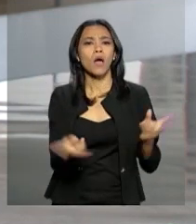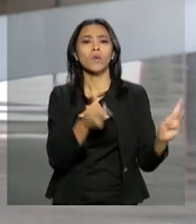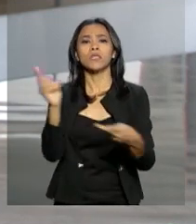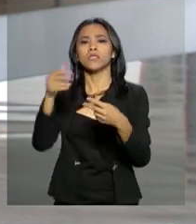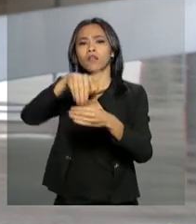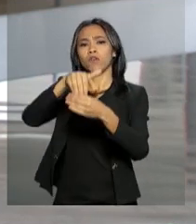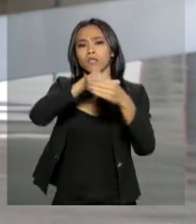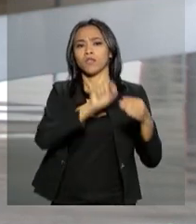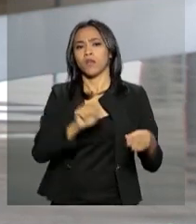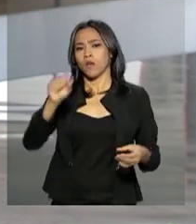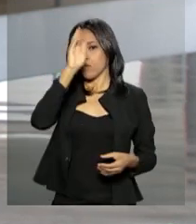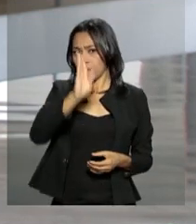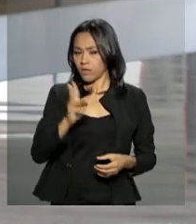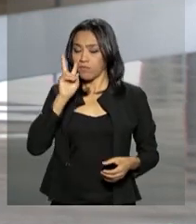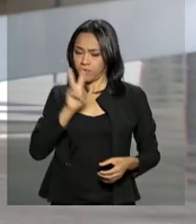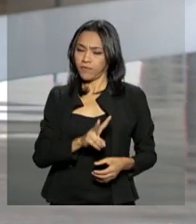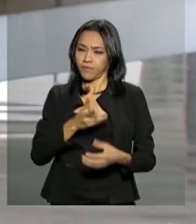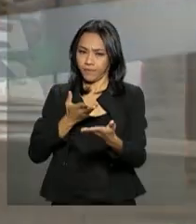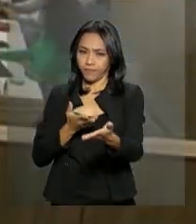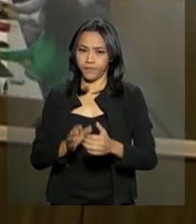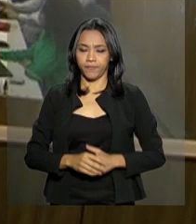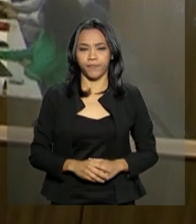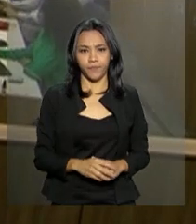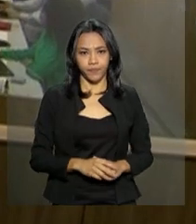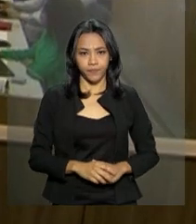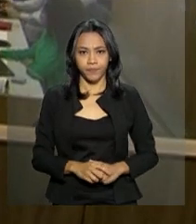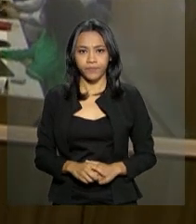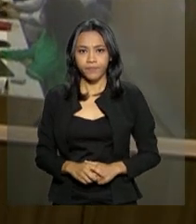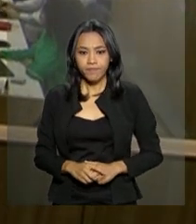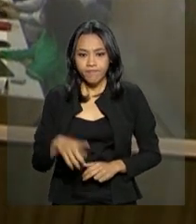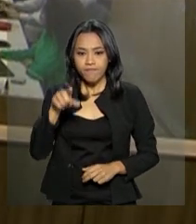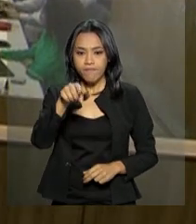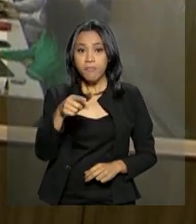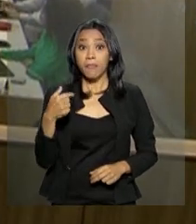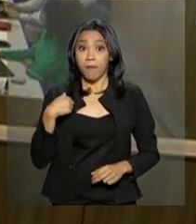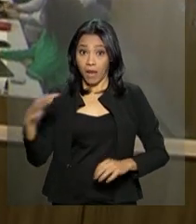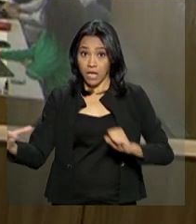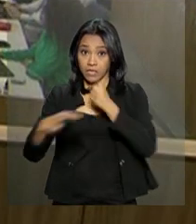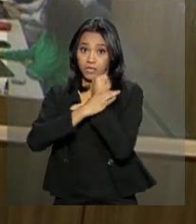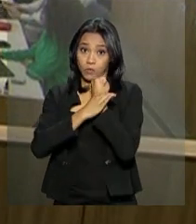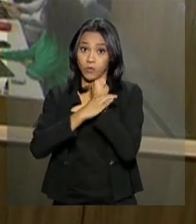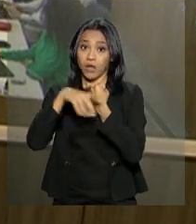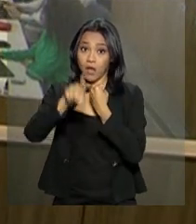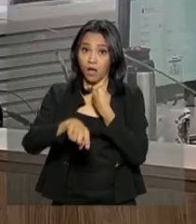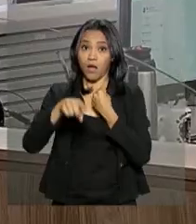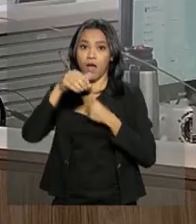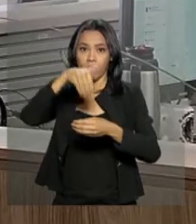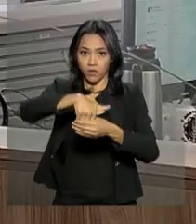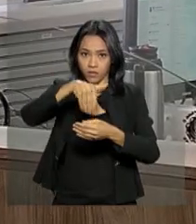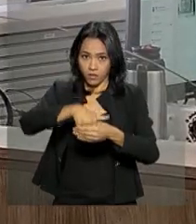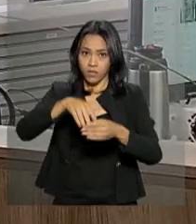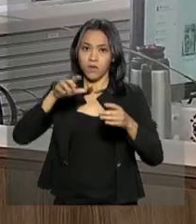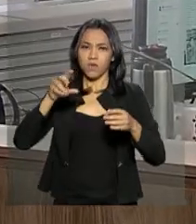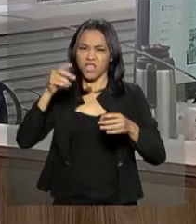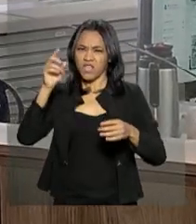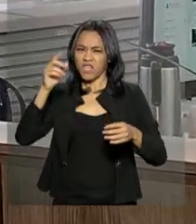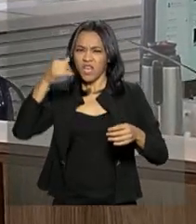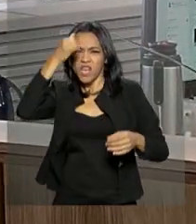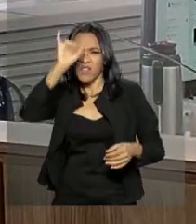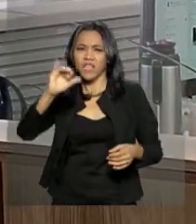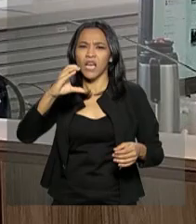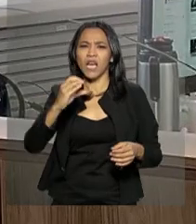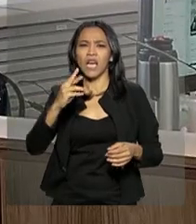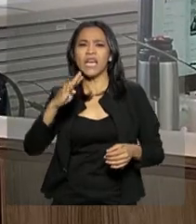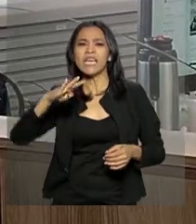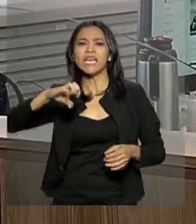reportagem de joão pedro neto a operação para garantir a segurança nas eleições e combater crimes eleitorais